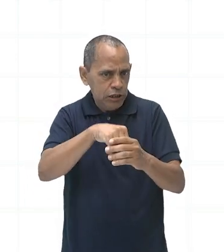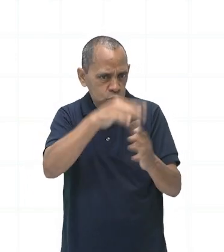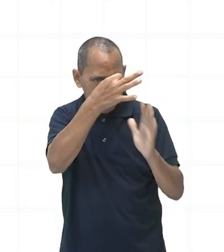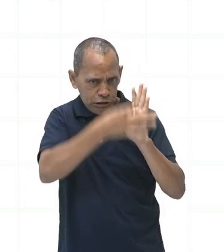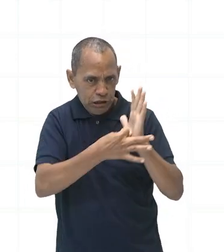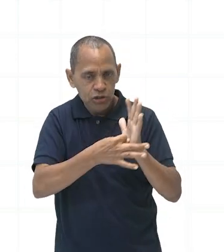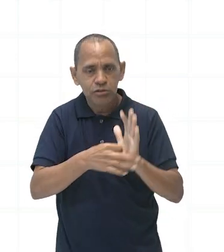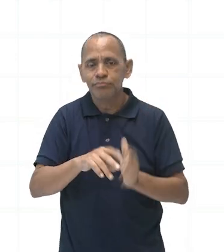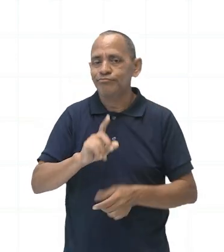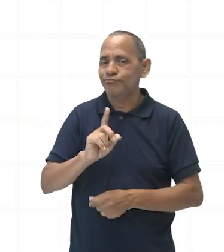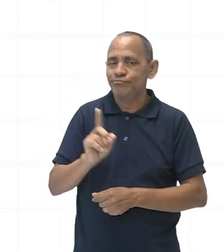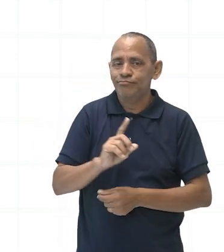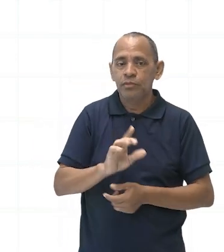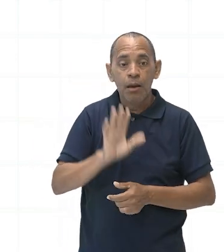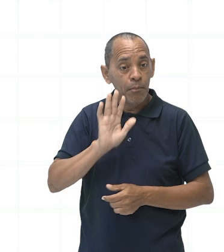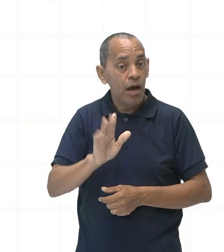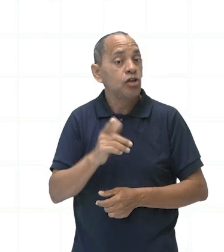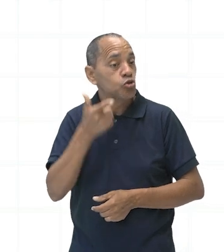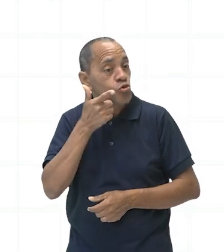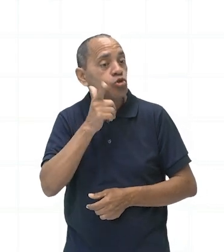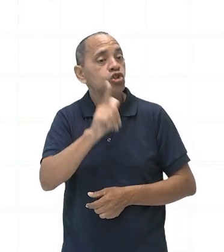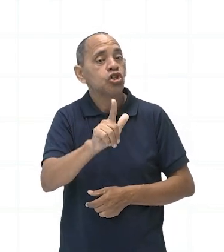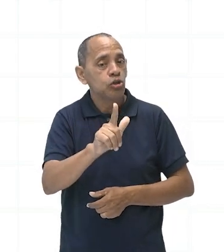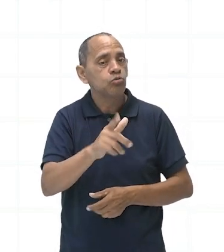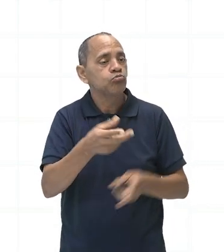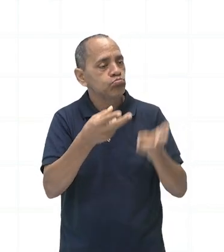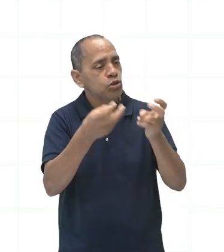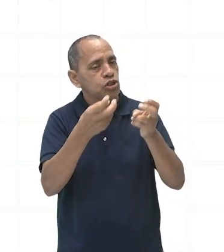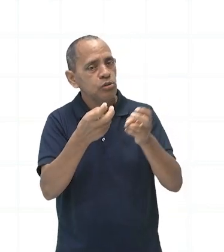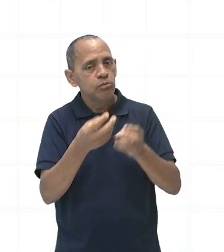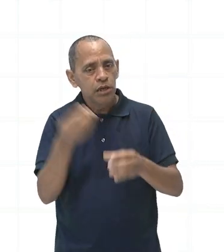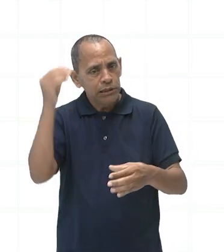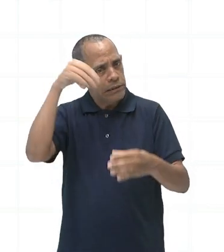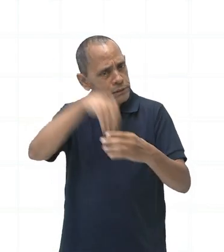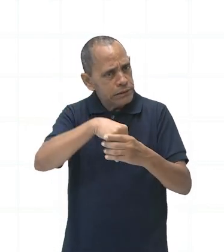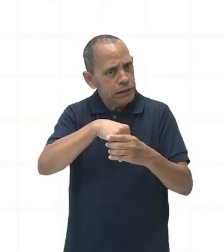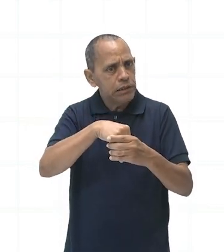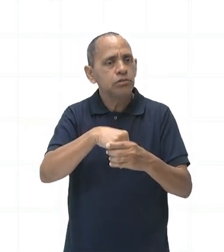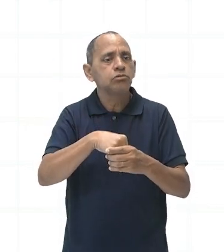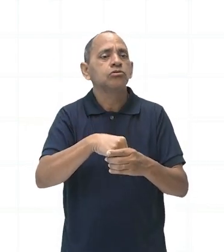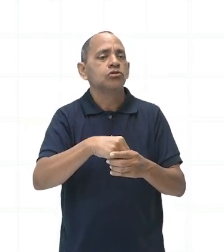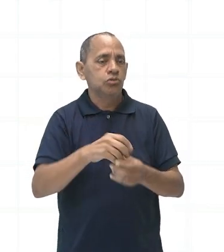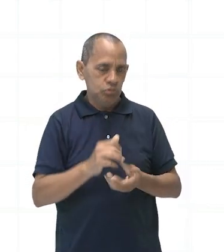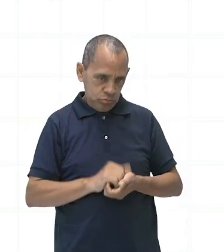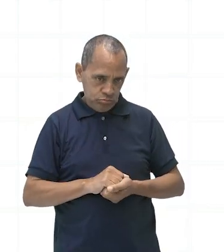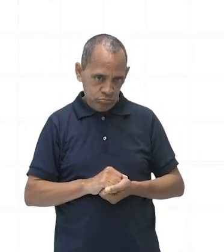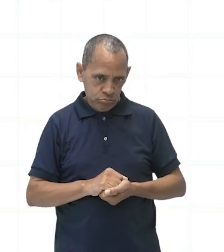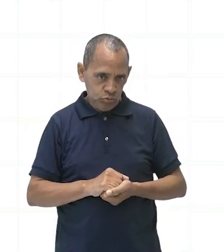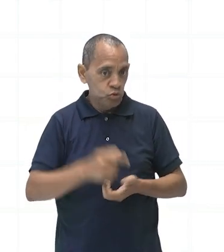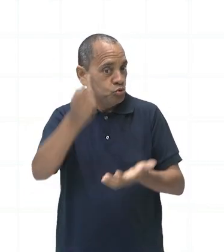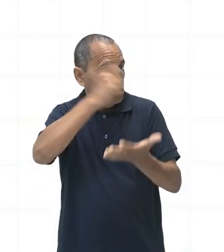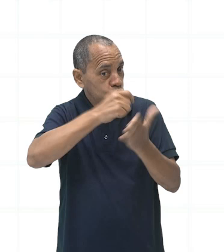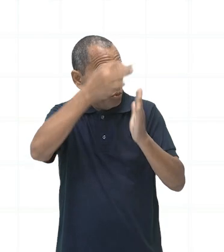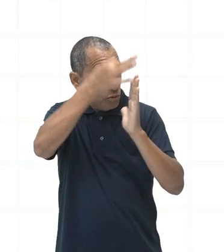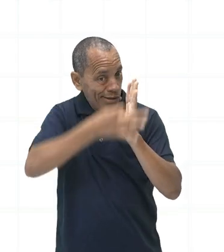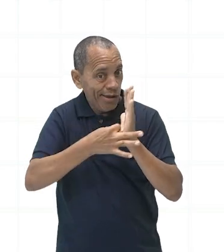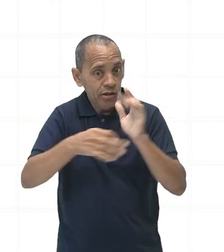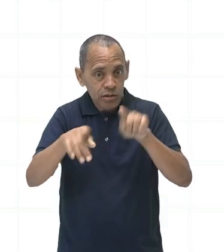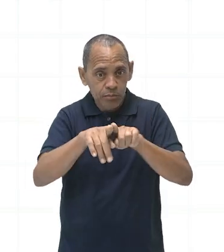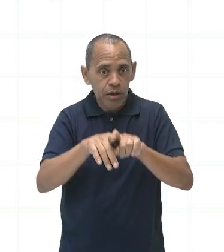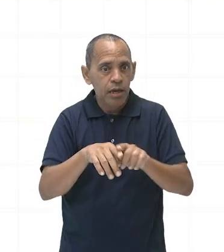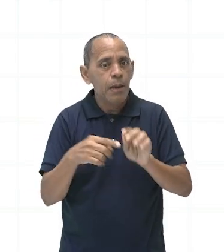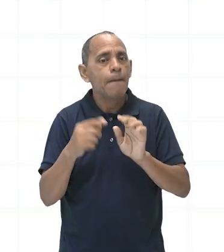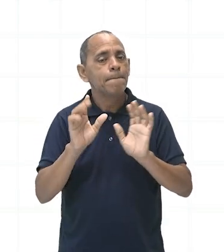Então, nós, a gente pode subentender que está aqui, só não aparece escrita no nosso texto, na nossa